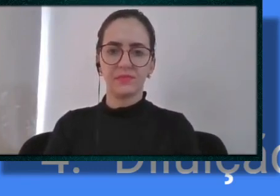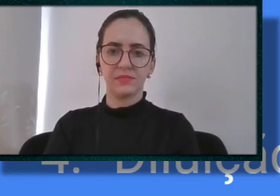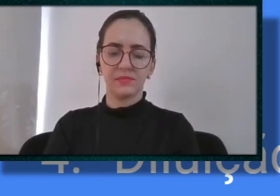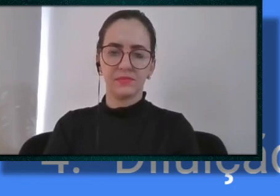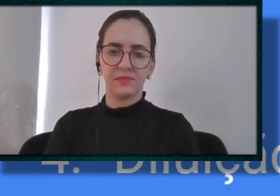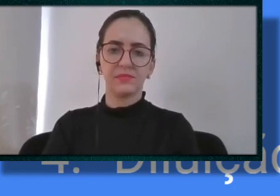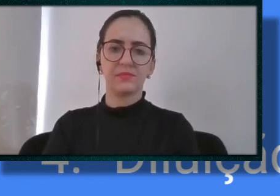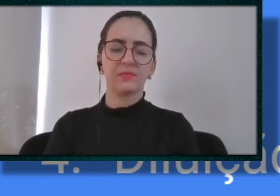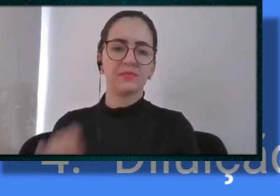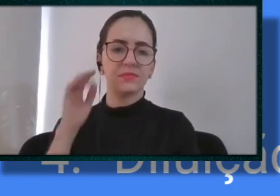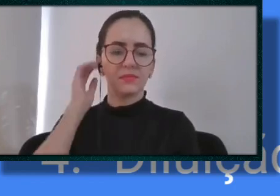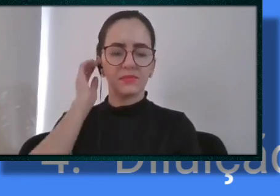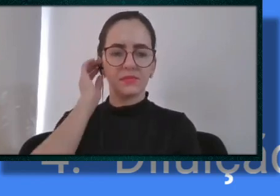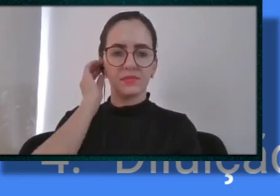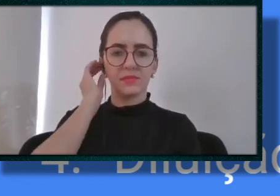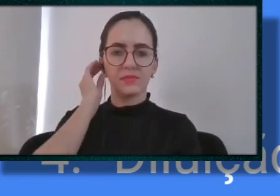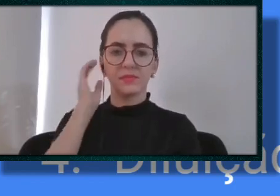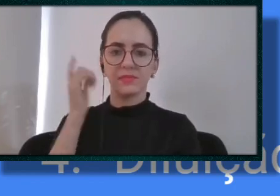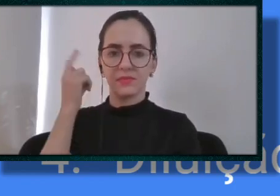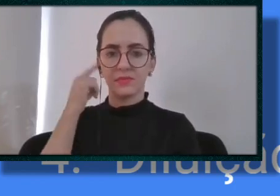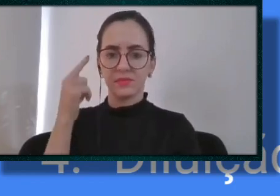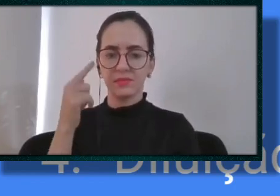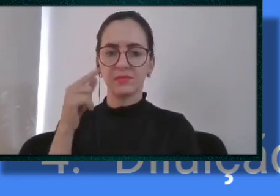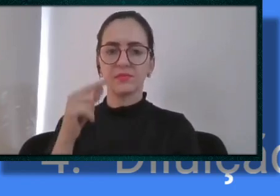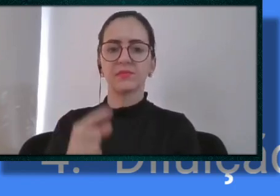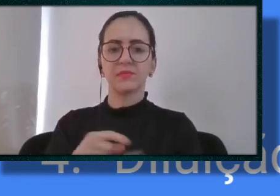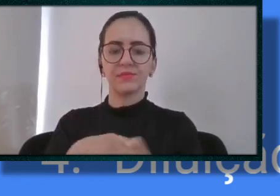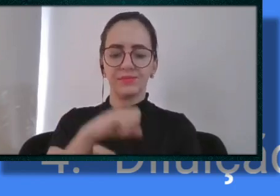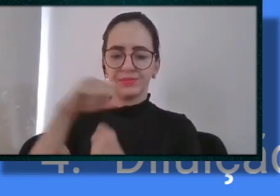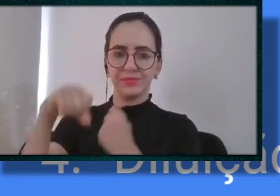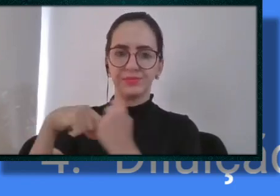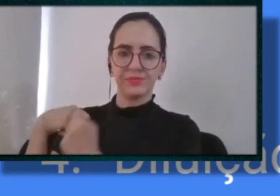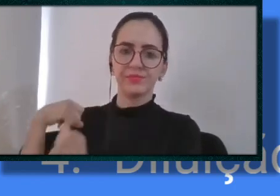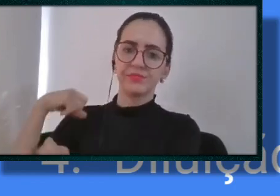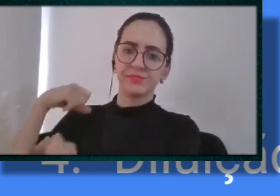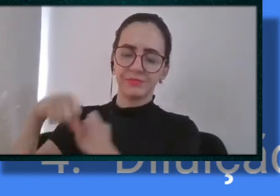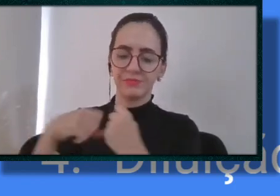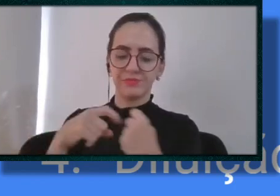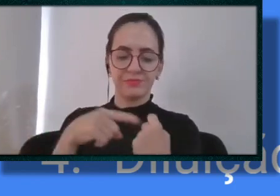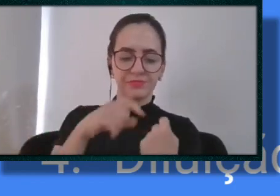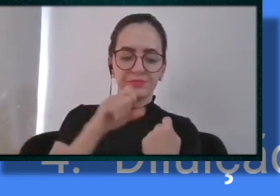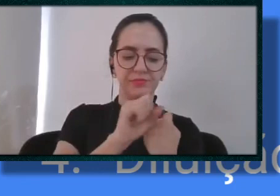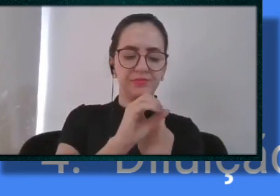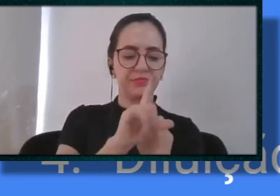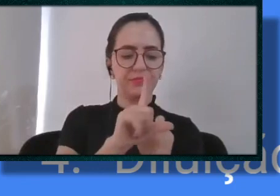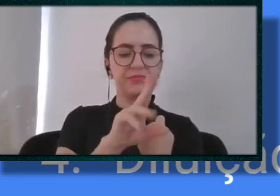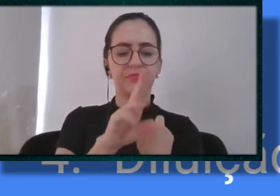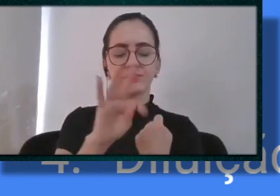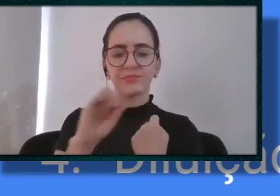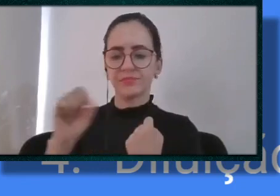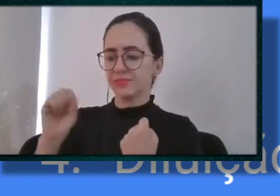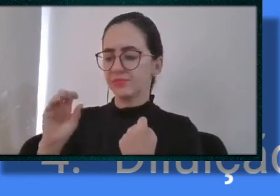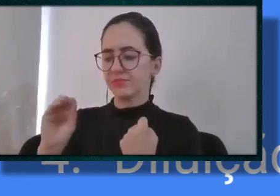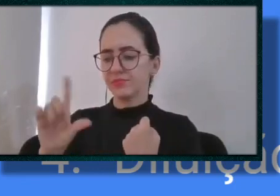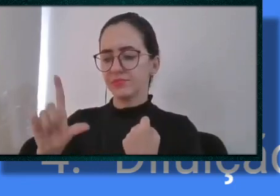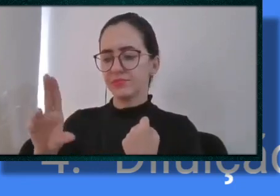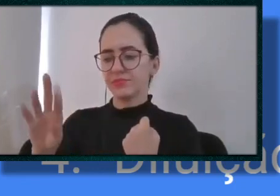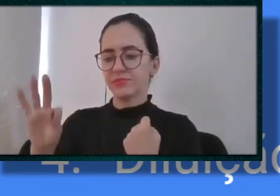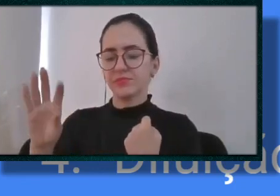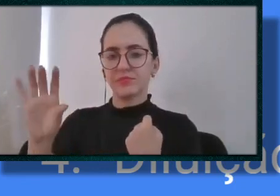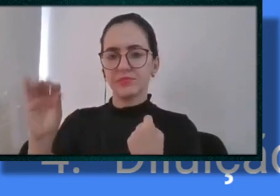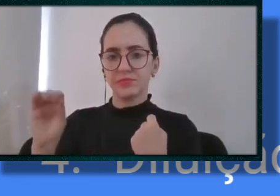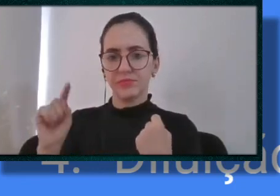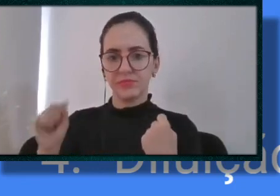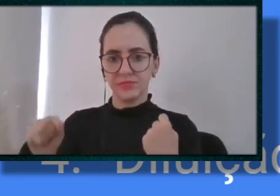exatas. Quando eu coloco proporções exatas, significa que eles vão reagir totalmente. Os dois elementos vão literalmente ser totalmente consumidos